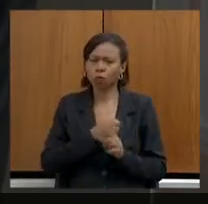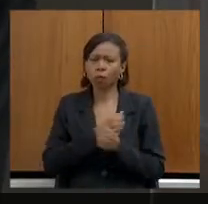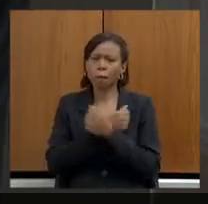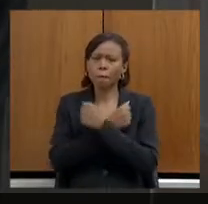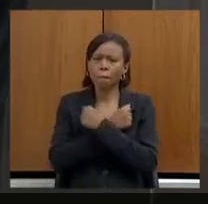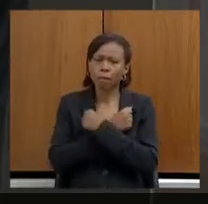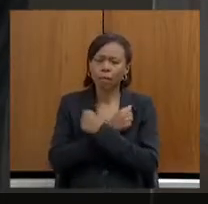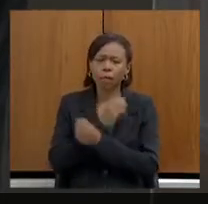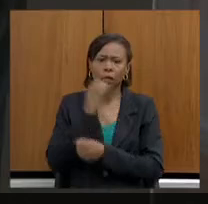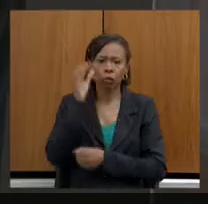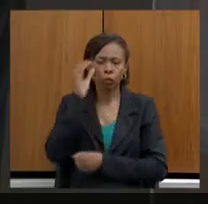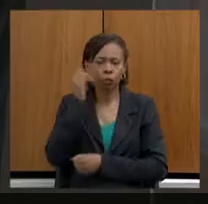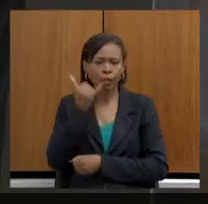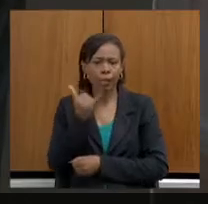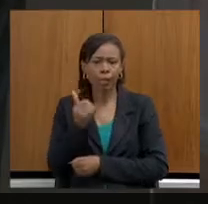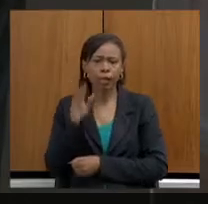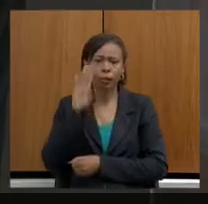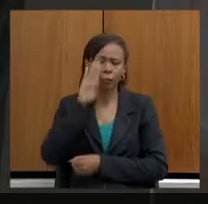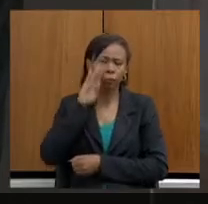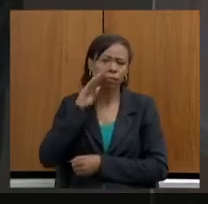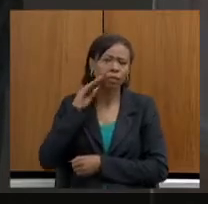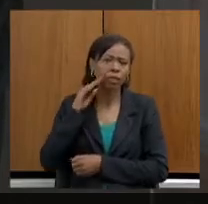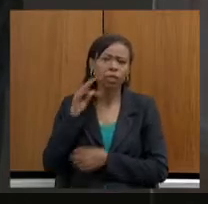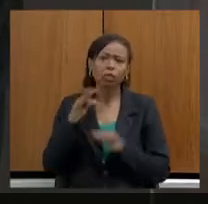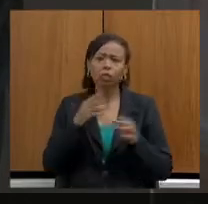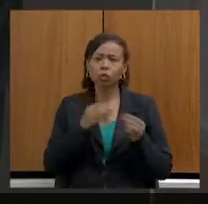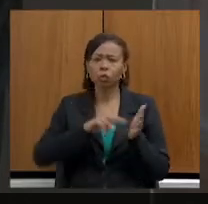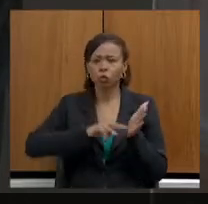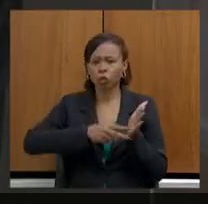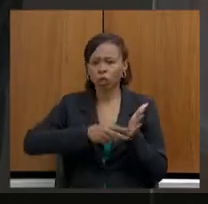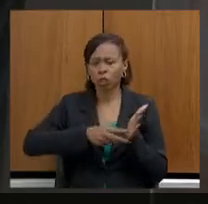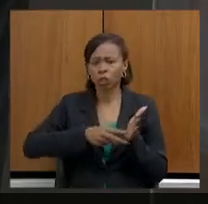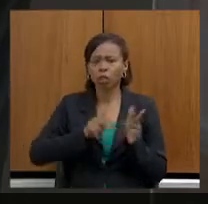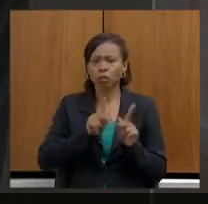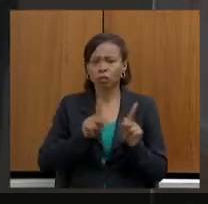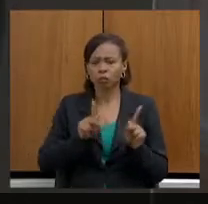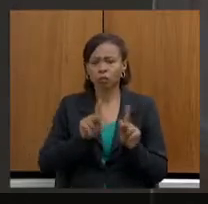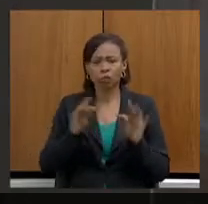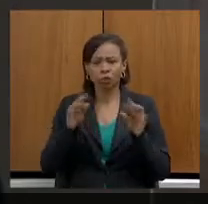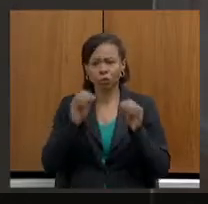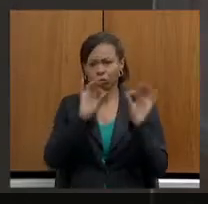de Beatriz companheiros e companheiras do sind-ute todo o povo tá aqui do assistente